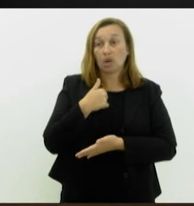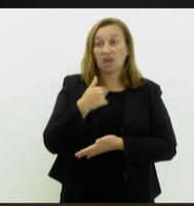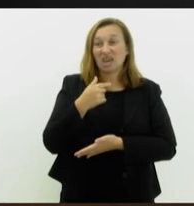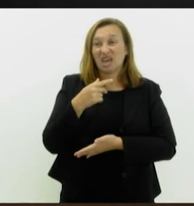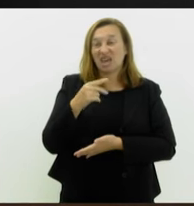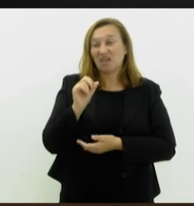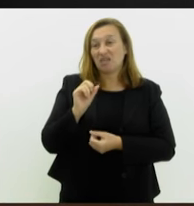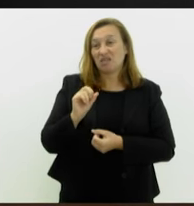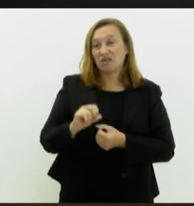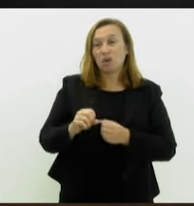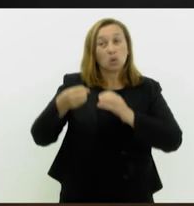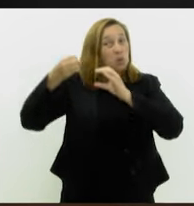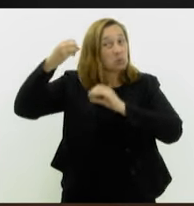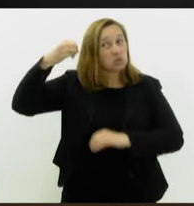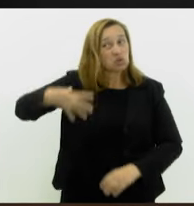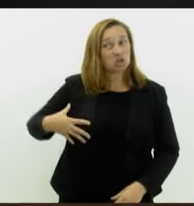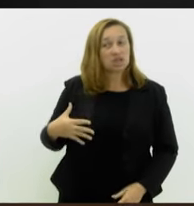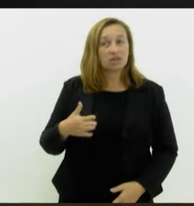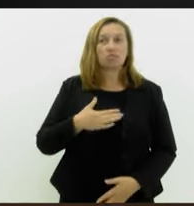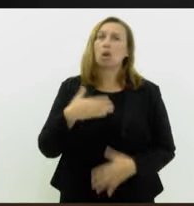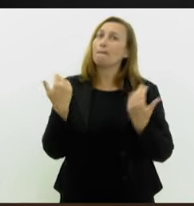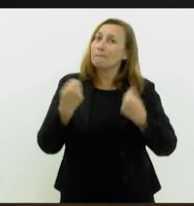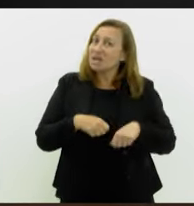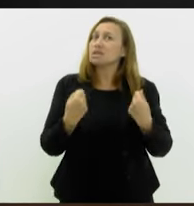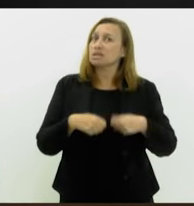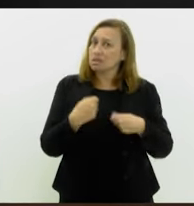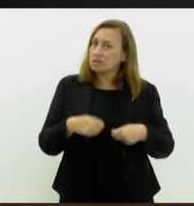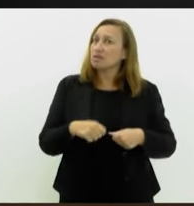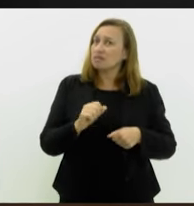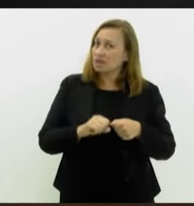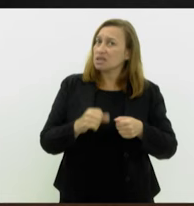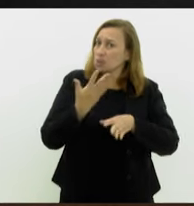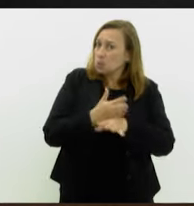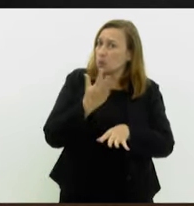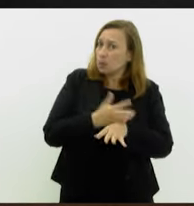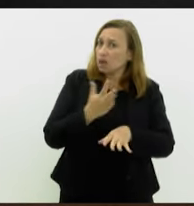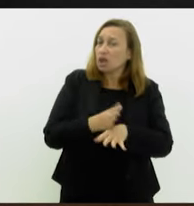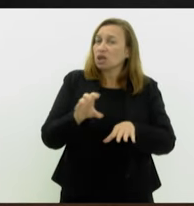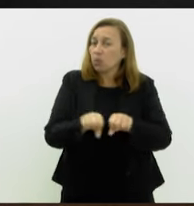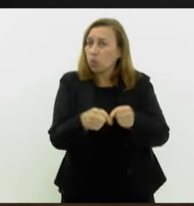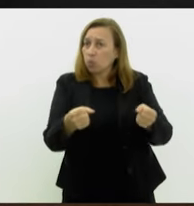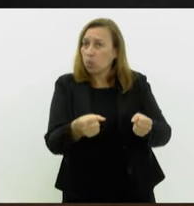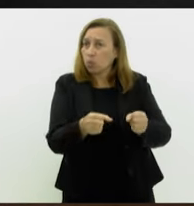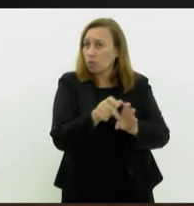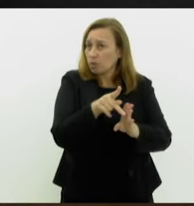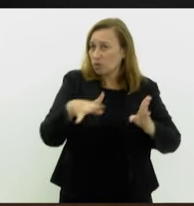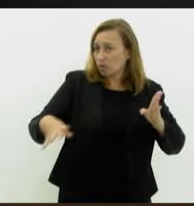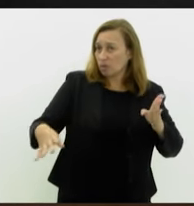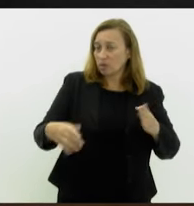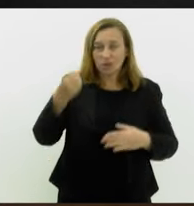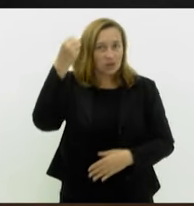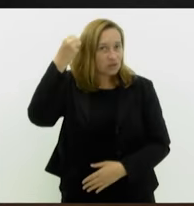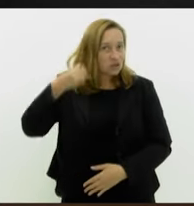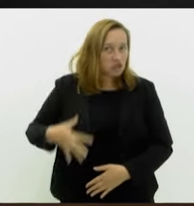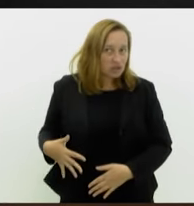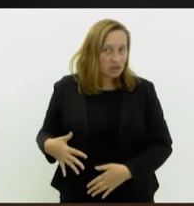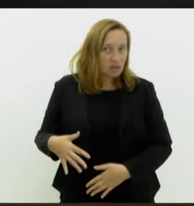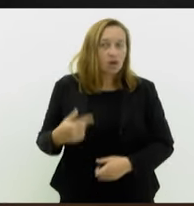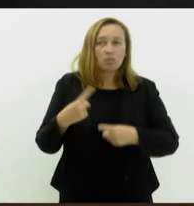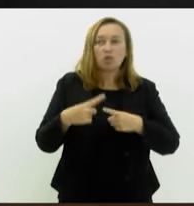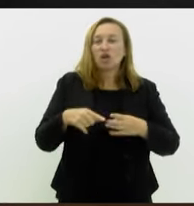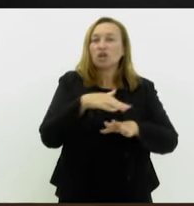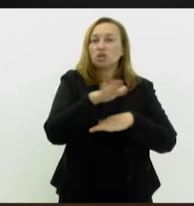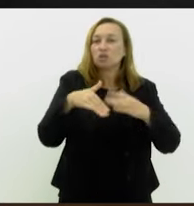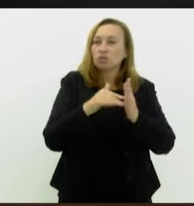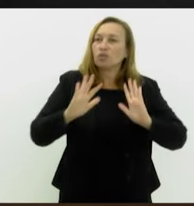é fazer a minha autodescrição a gente precisa fazer esse exercício Então vou quebrar o protocolo e fazer minha autodescrição porque em todos os